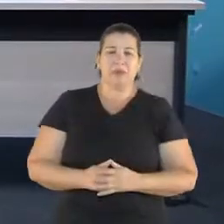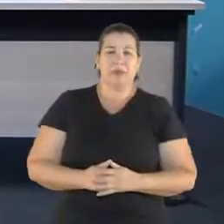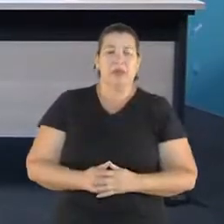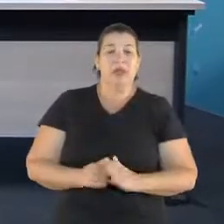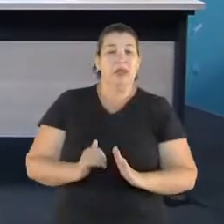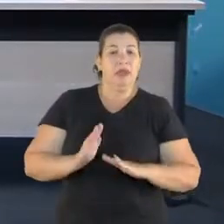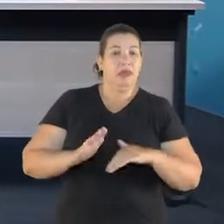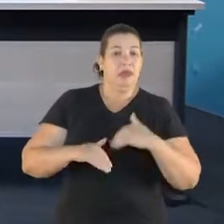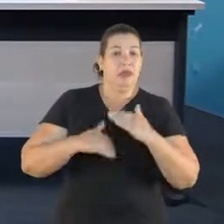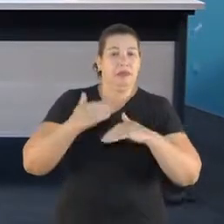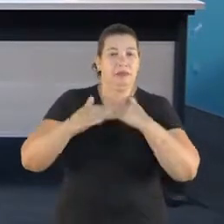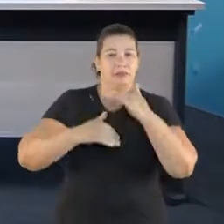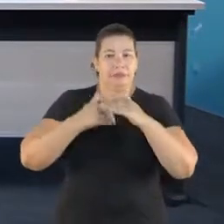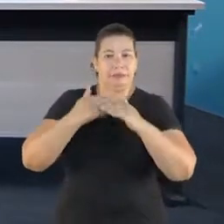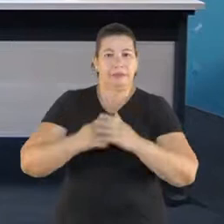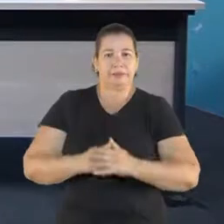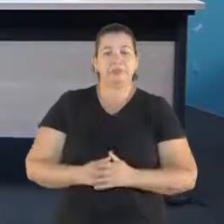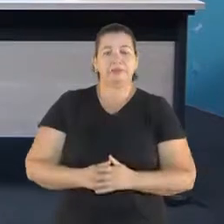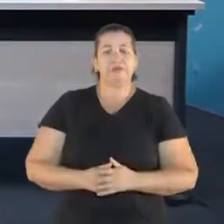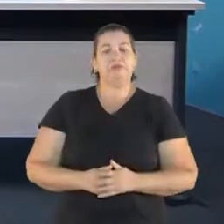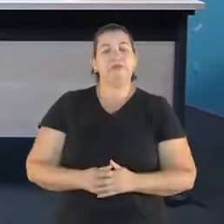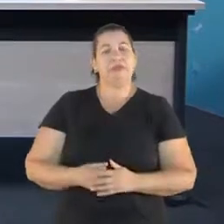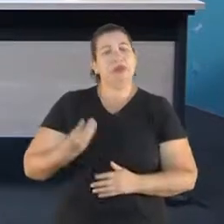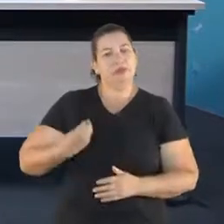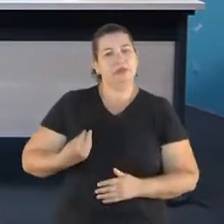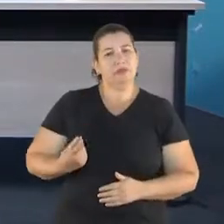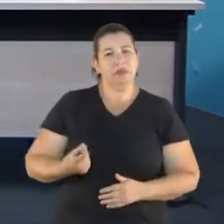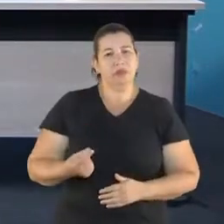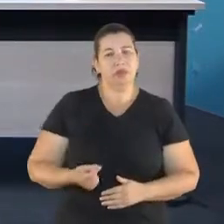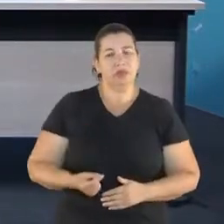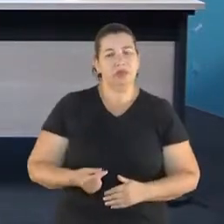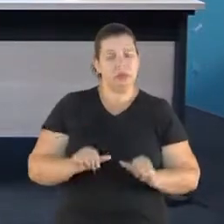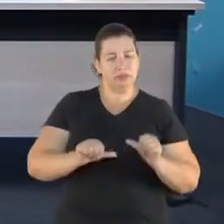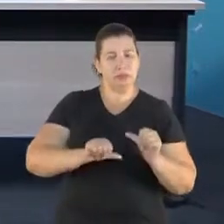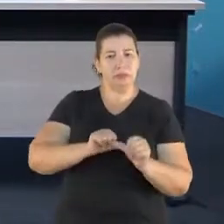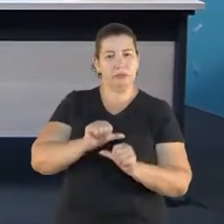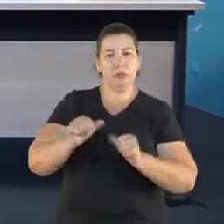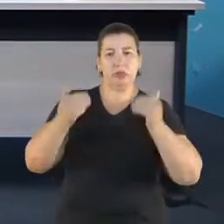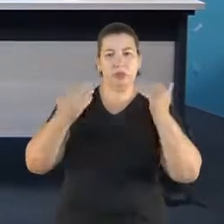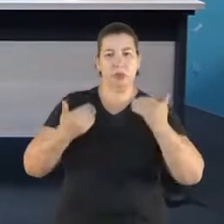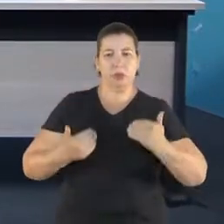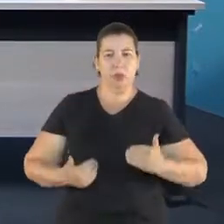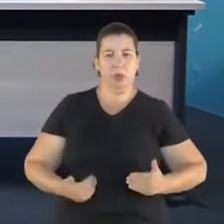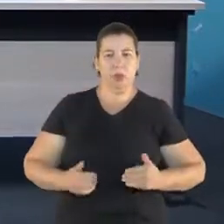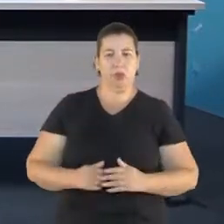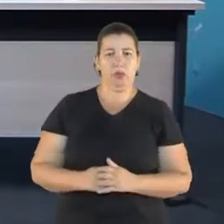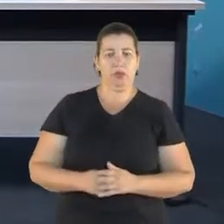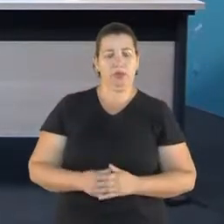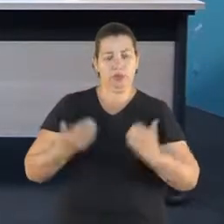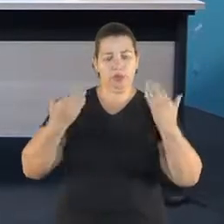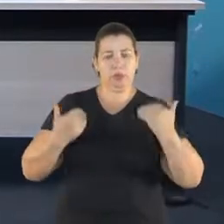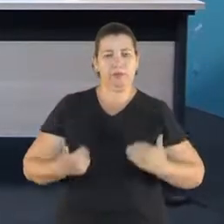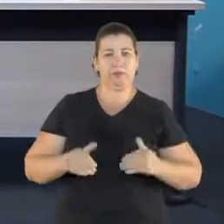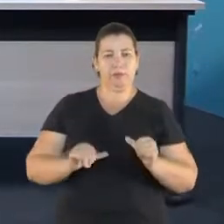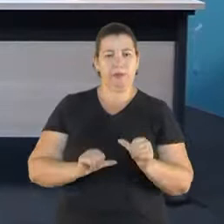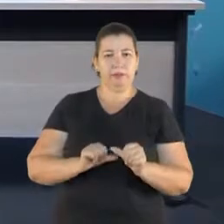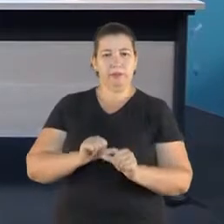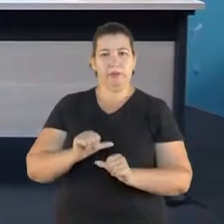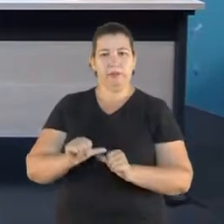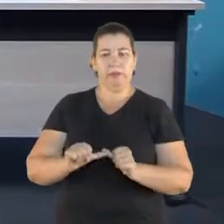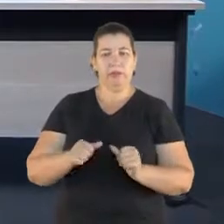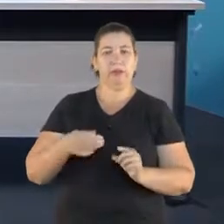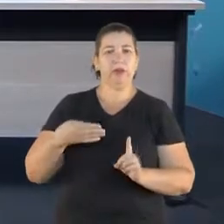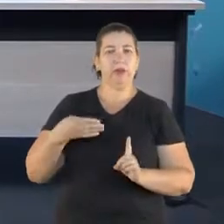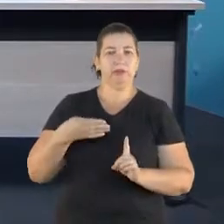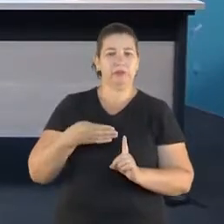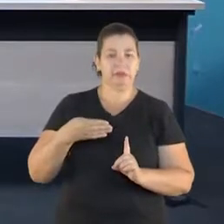nosso desenvolvimento. Quando eu falo desenvolvimento, pensem que durante a vida o nosso corpo muda e muitas dessas